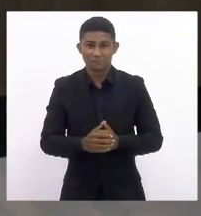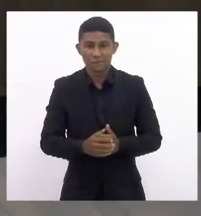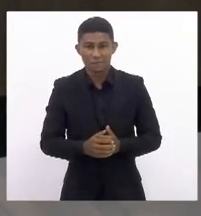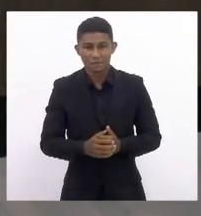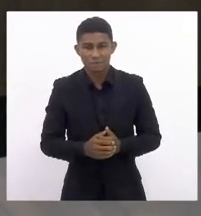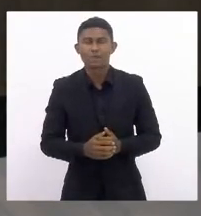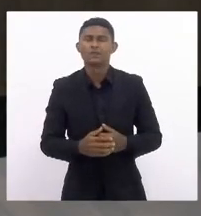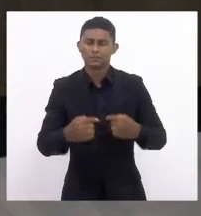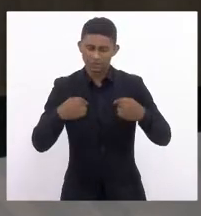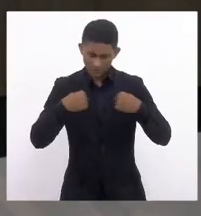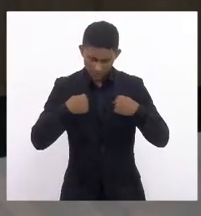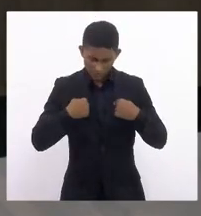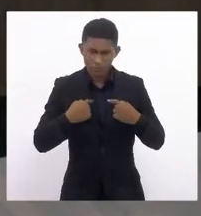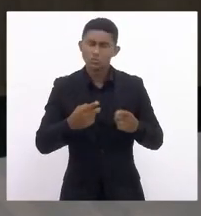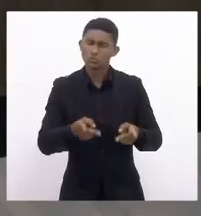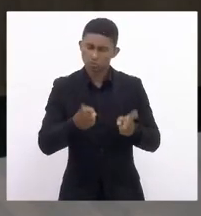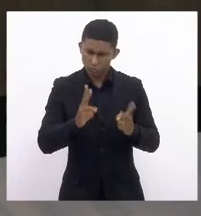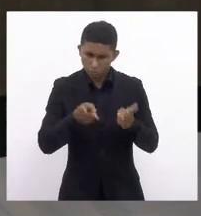continuo